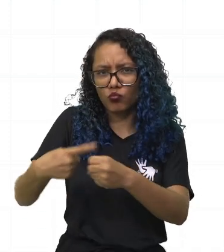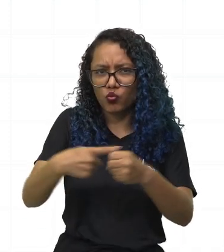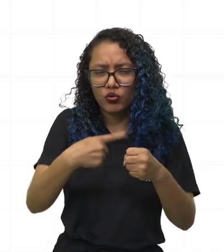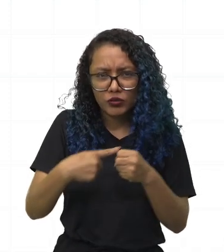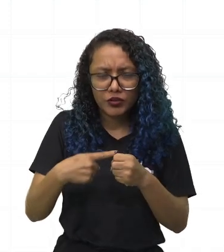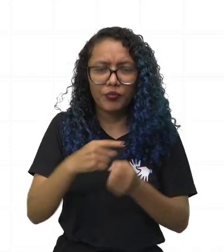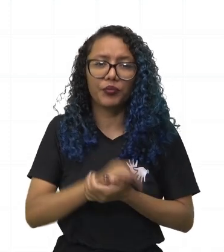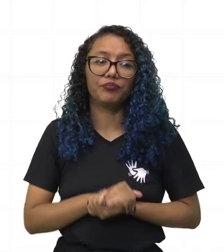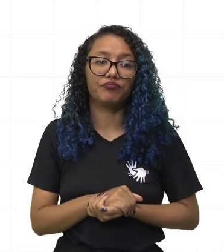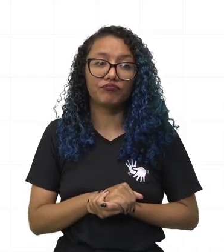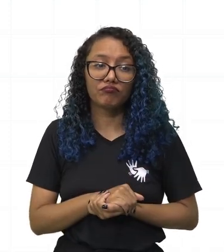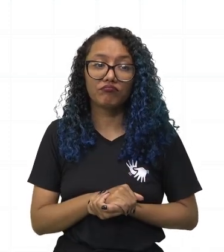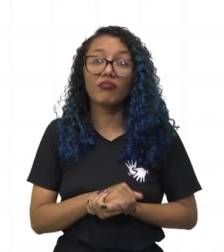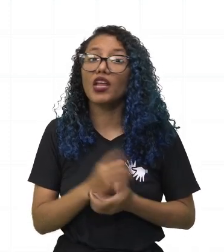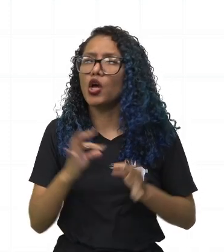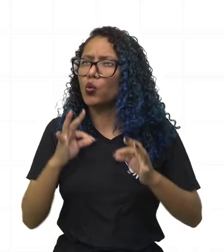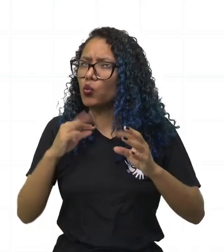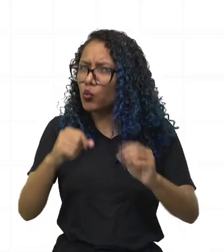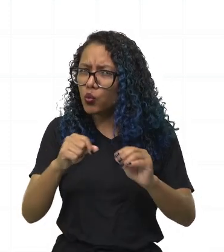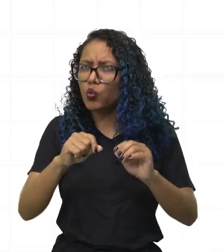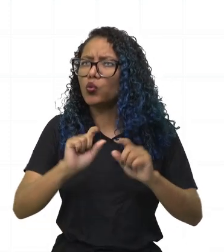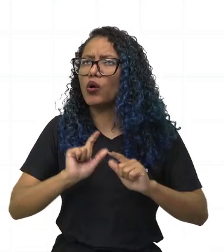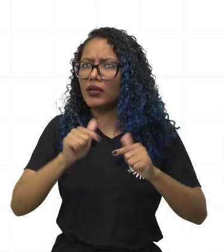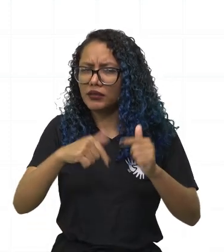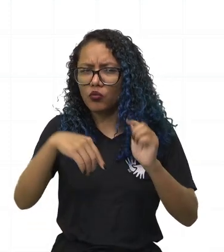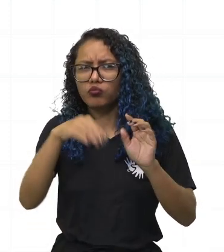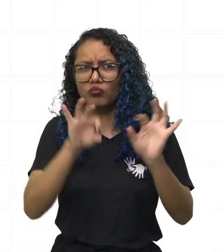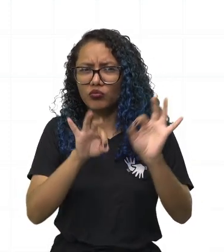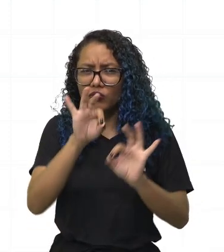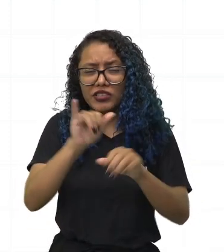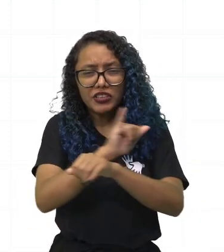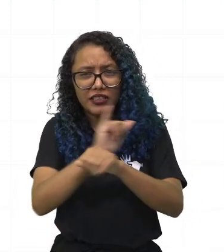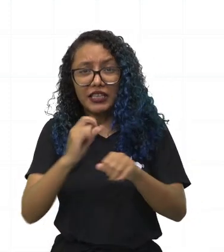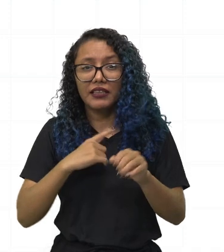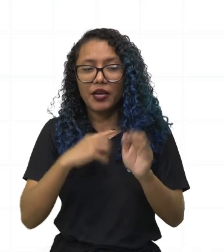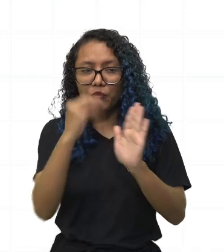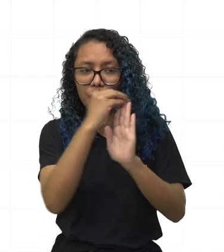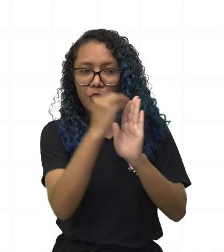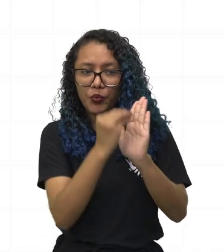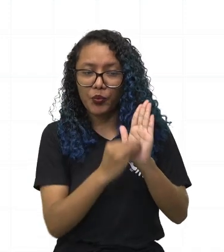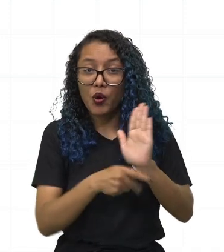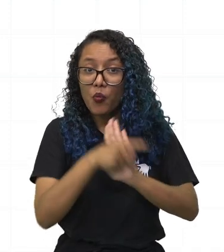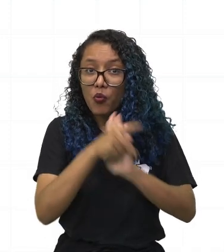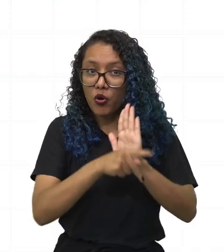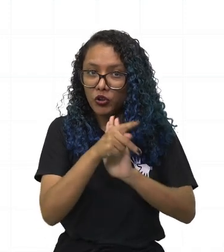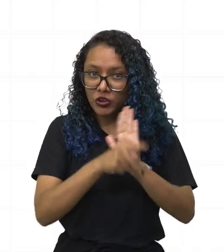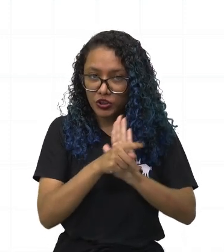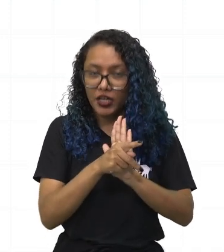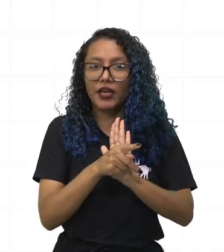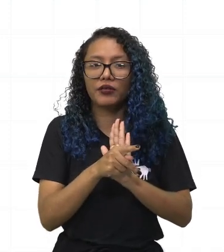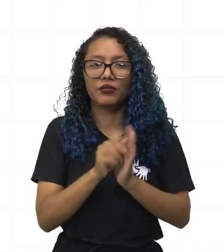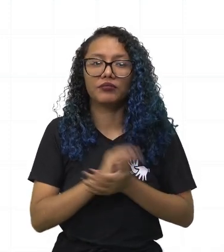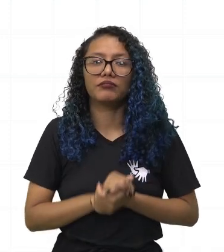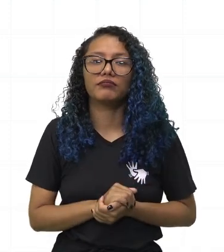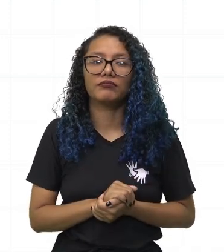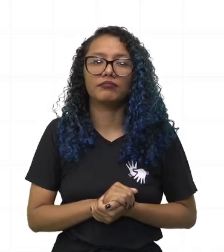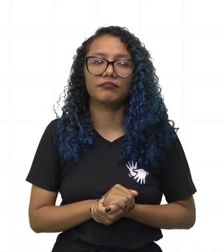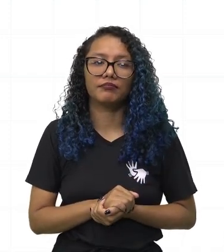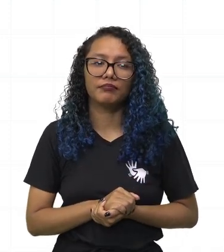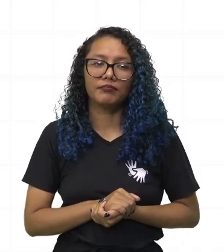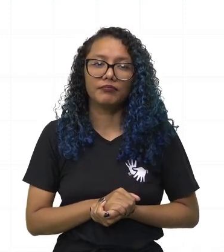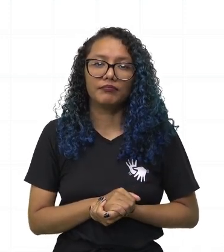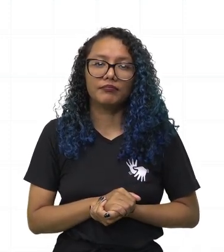estão previstas no plano de contingência para chuvas de verão e que executaremos sempre que necessário, disse Bruno